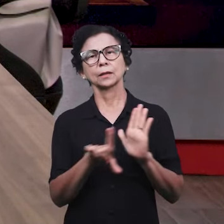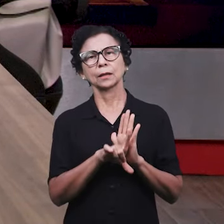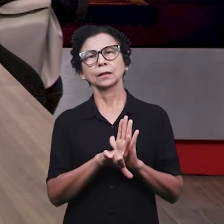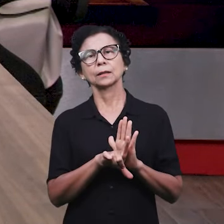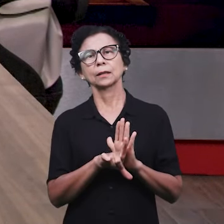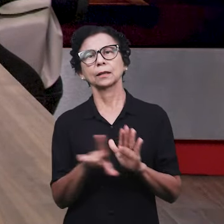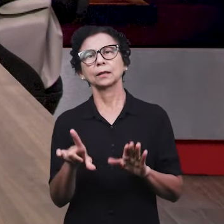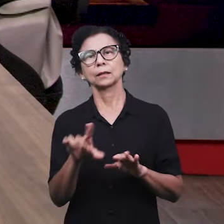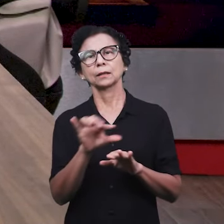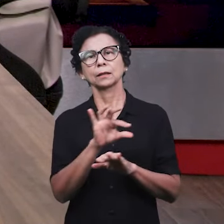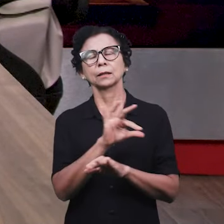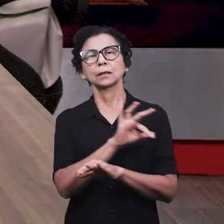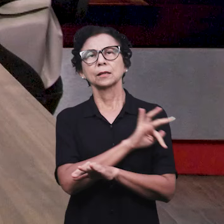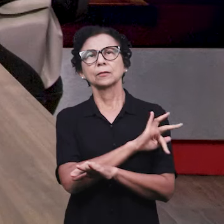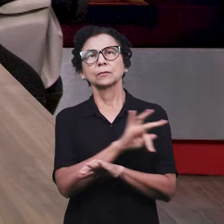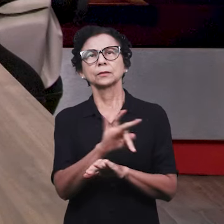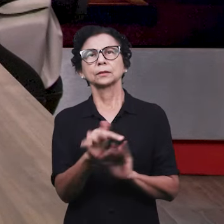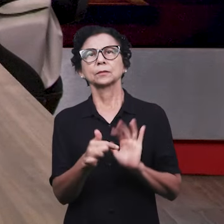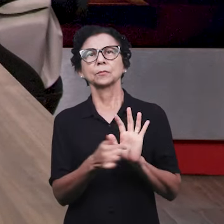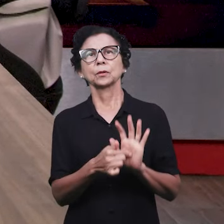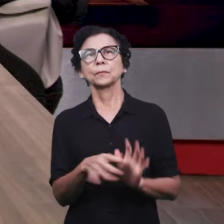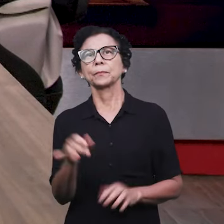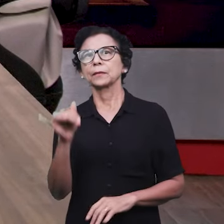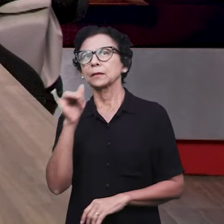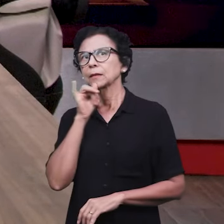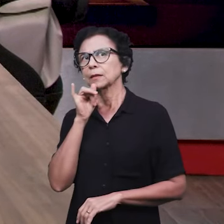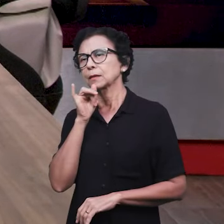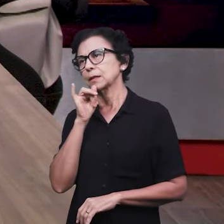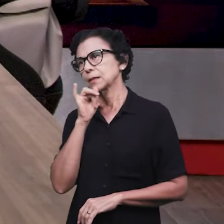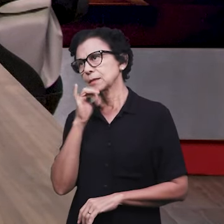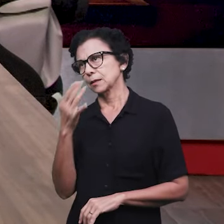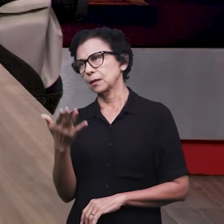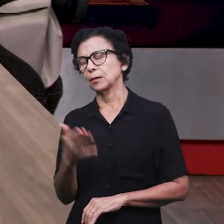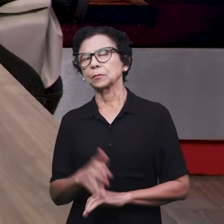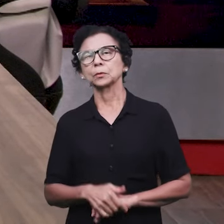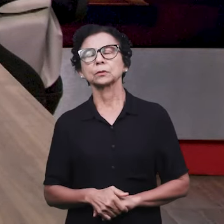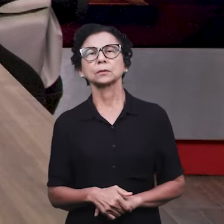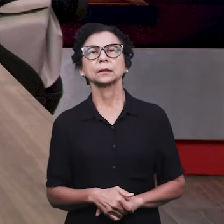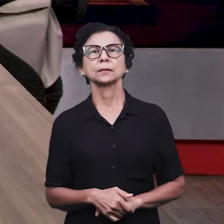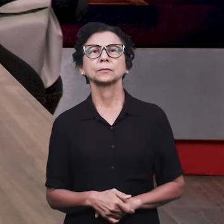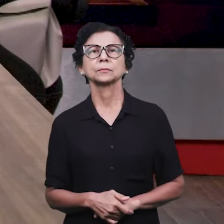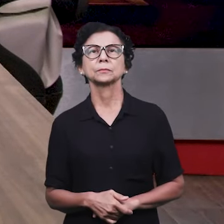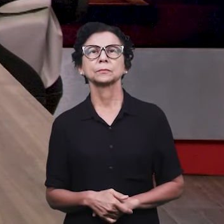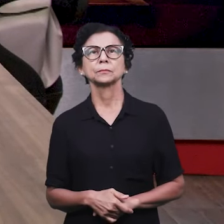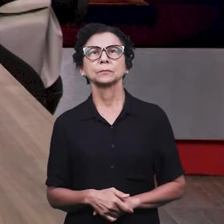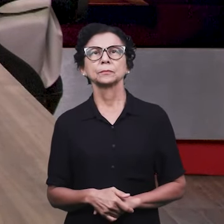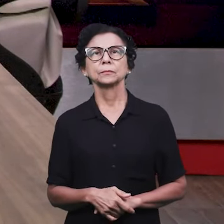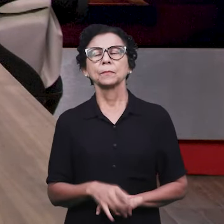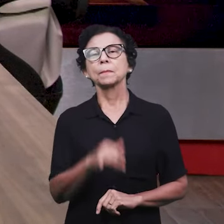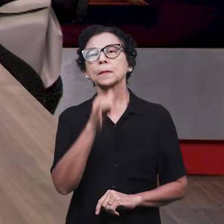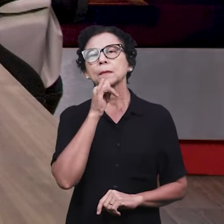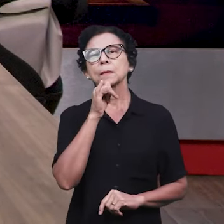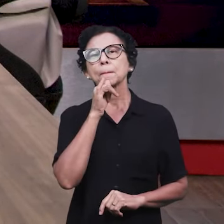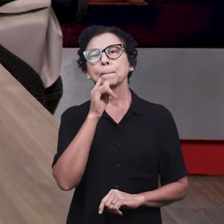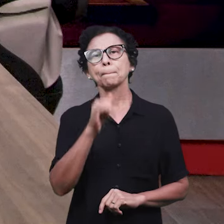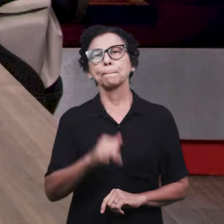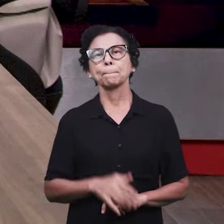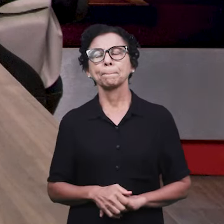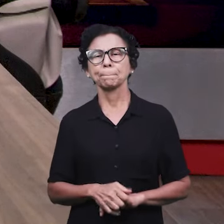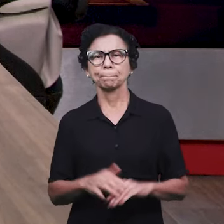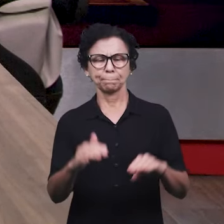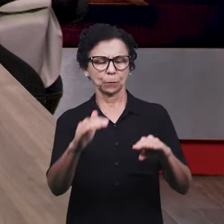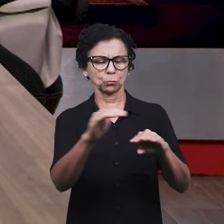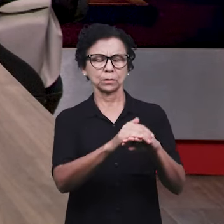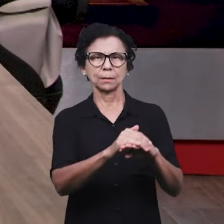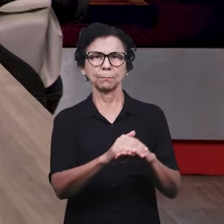isso. Se eu colocasse um exemplo, assim, até mais, eu acho mais fácil de ser entendido. Se eu pego, por exemplo, um sapato ou